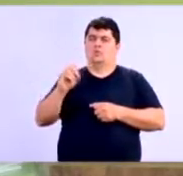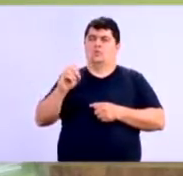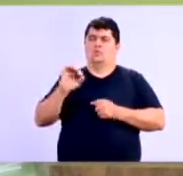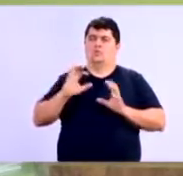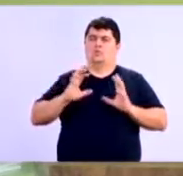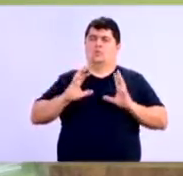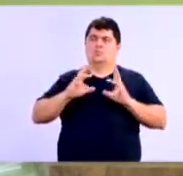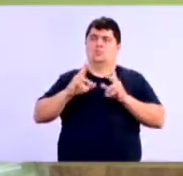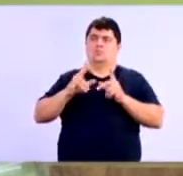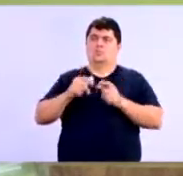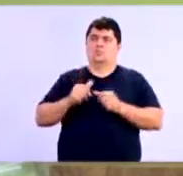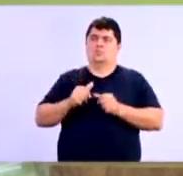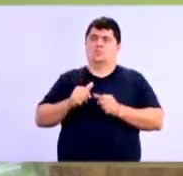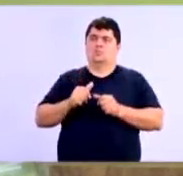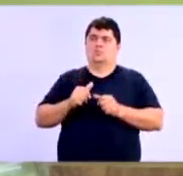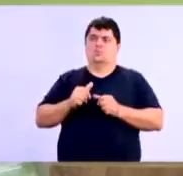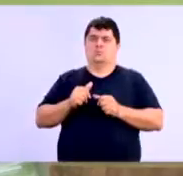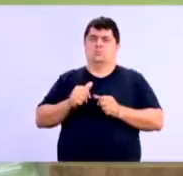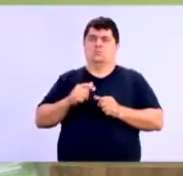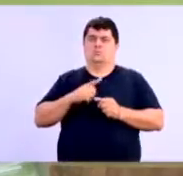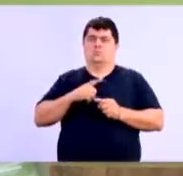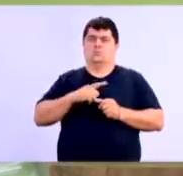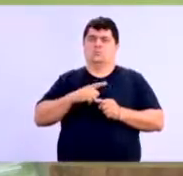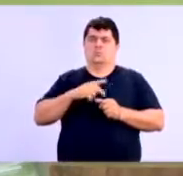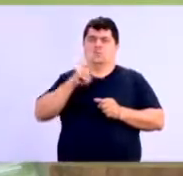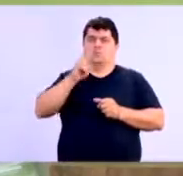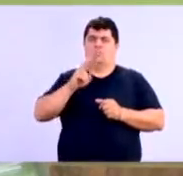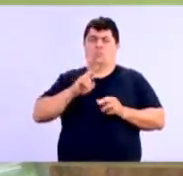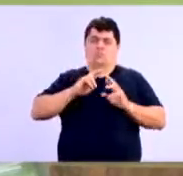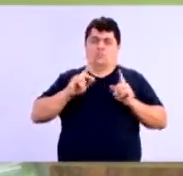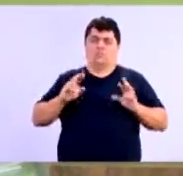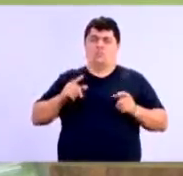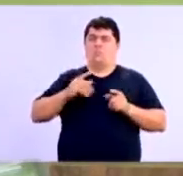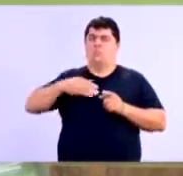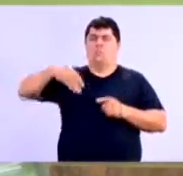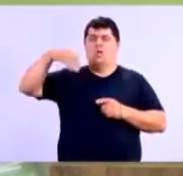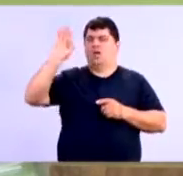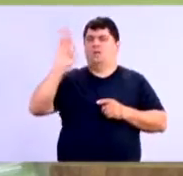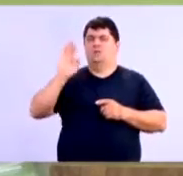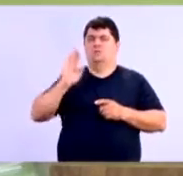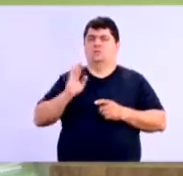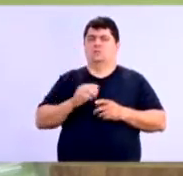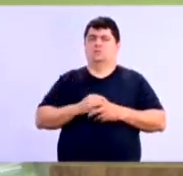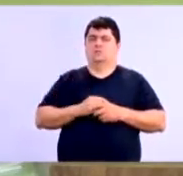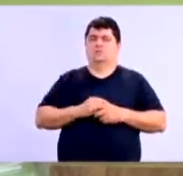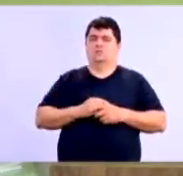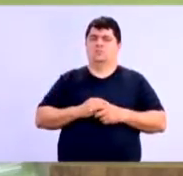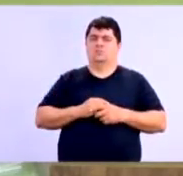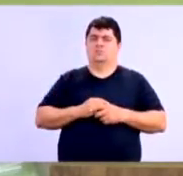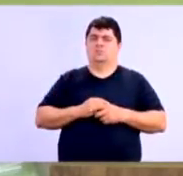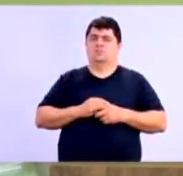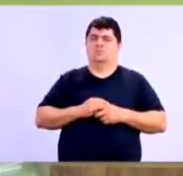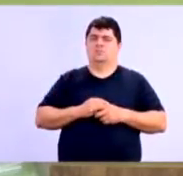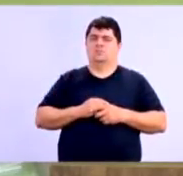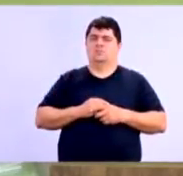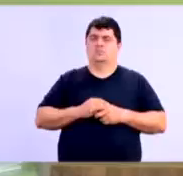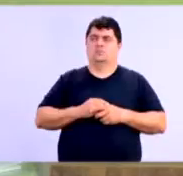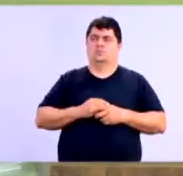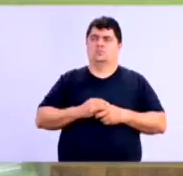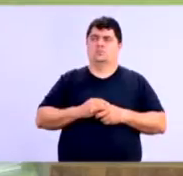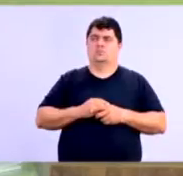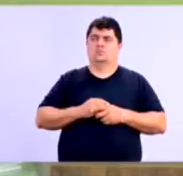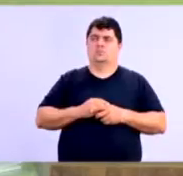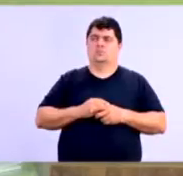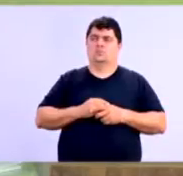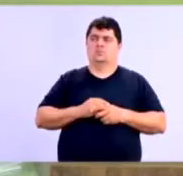maioria deu um valor maior do que o que nós calculamos aqui. Então, eu não sei onde